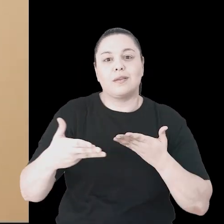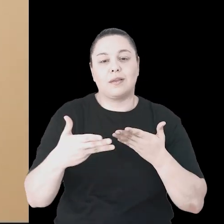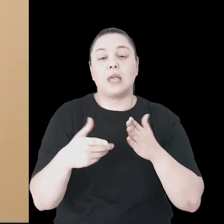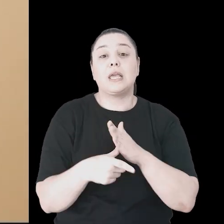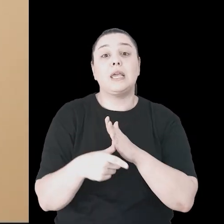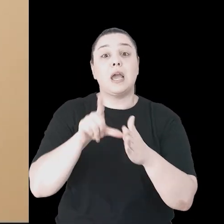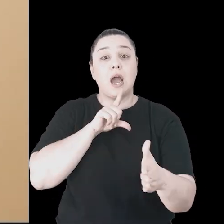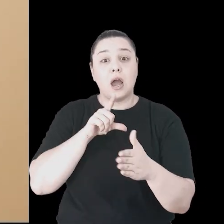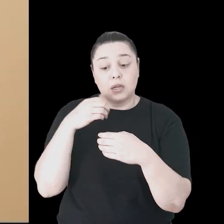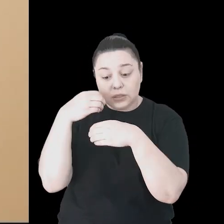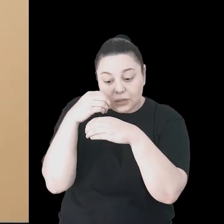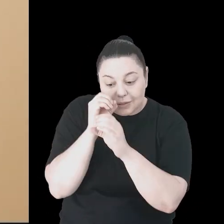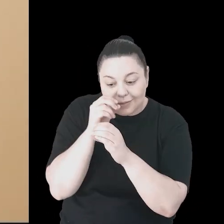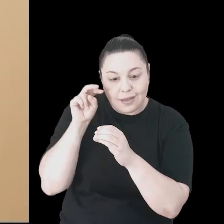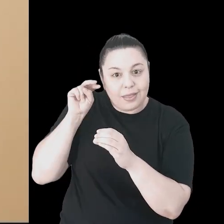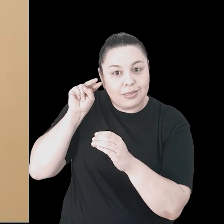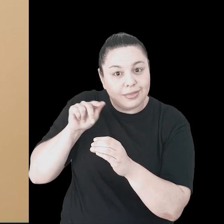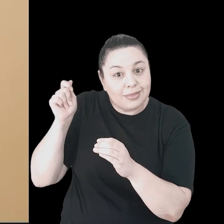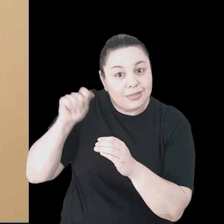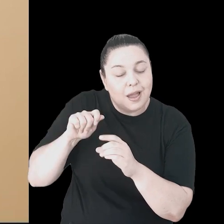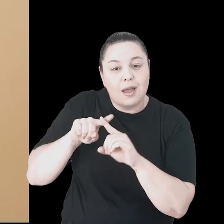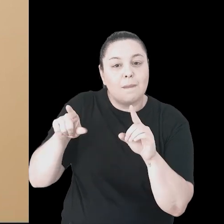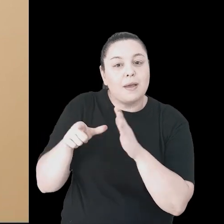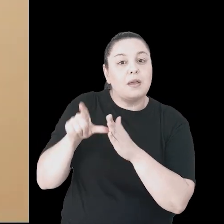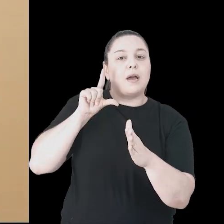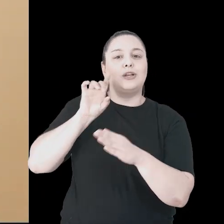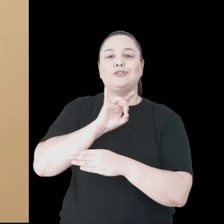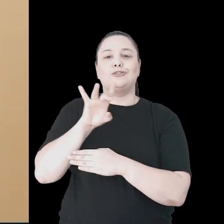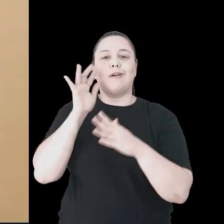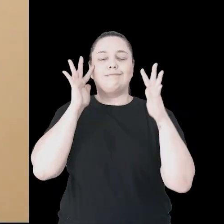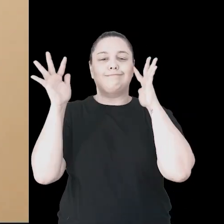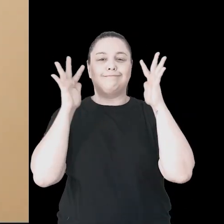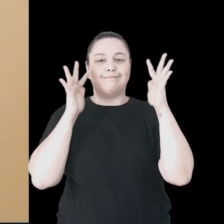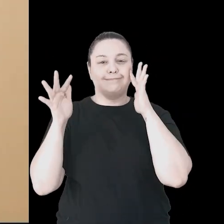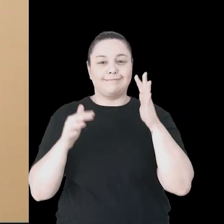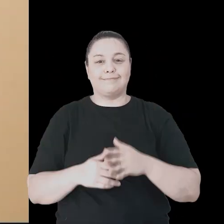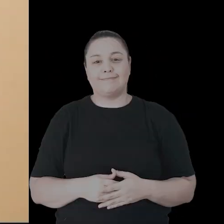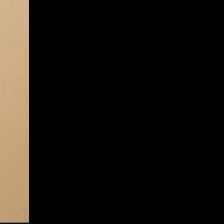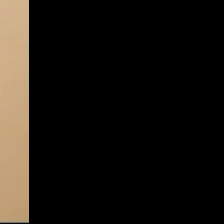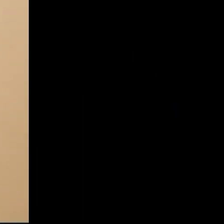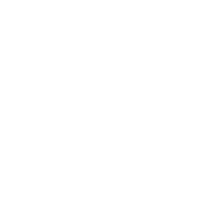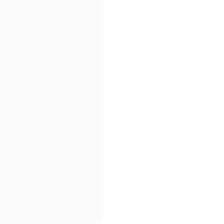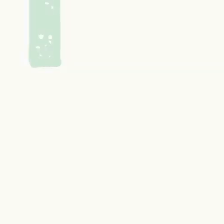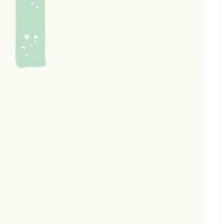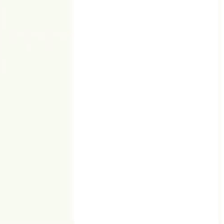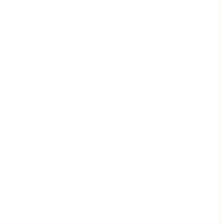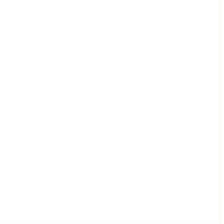testemunhar interações microscópicas que antes podiam apenas ser imaginadas.